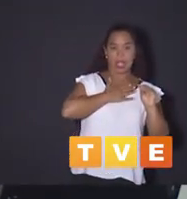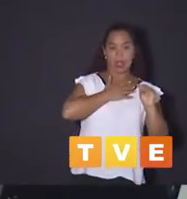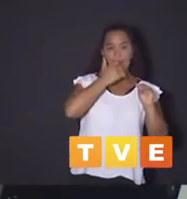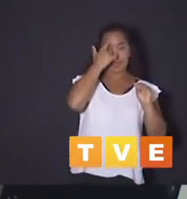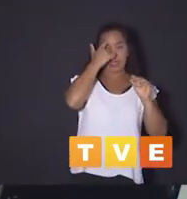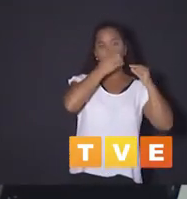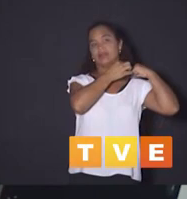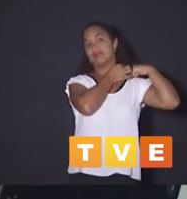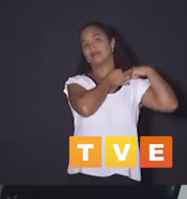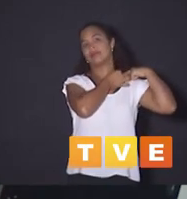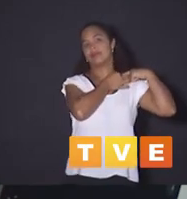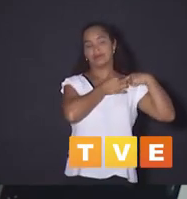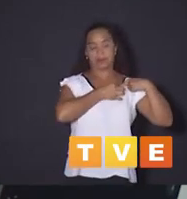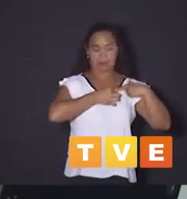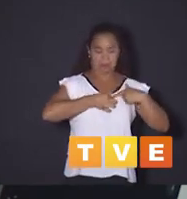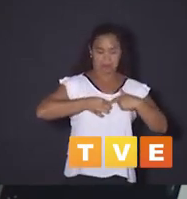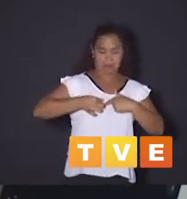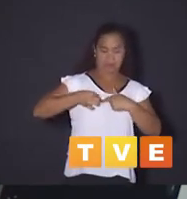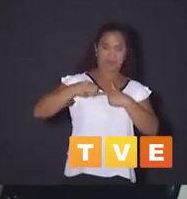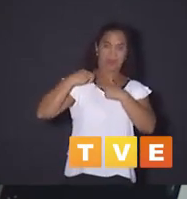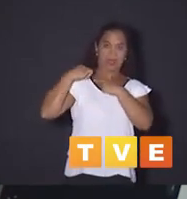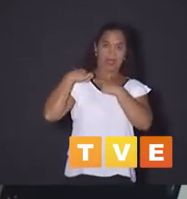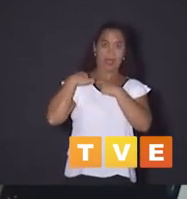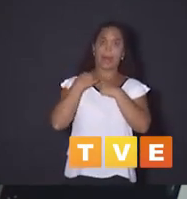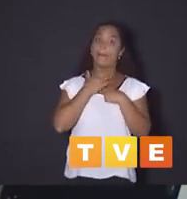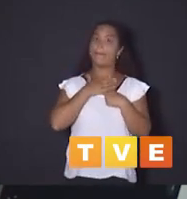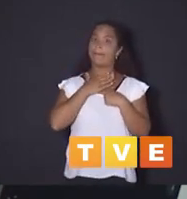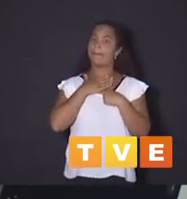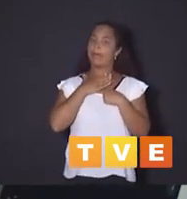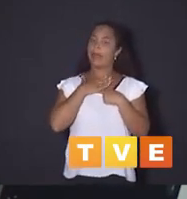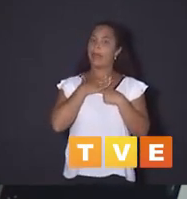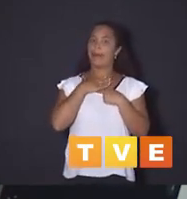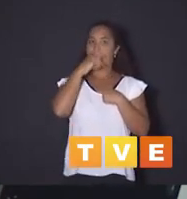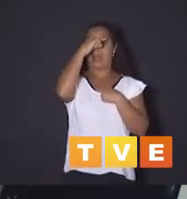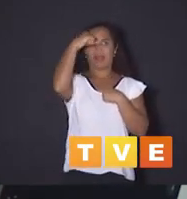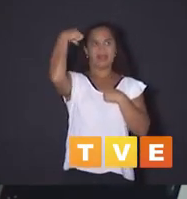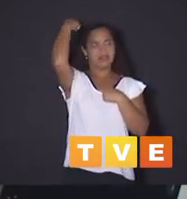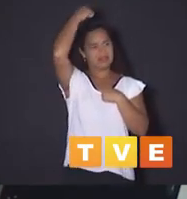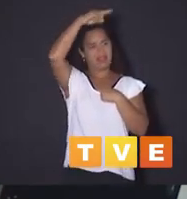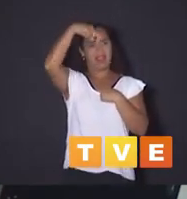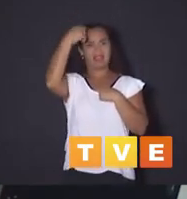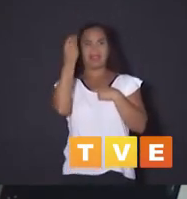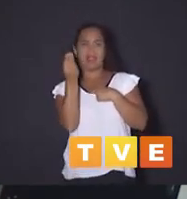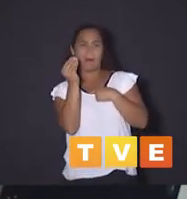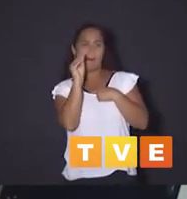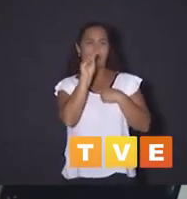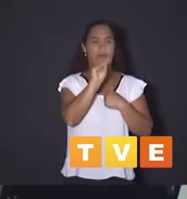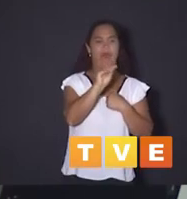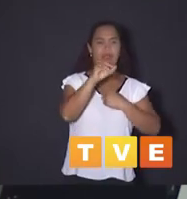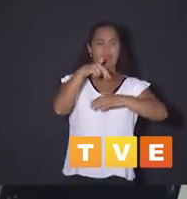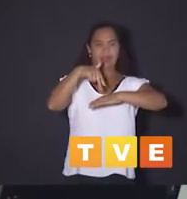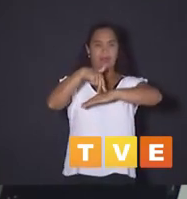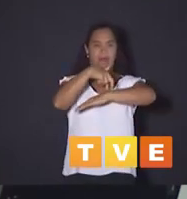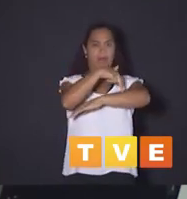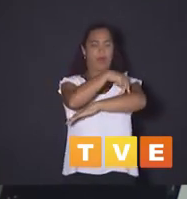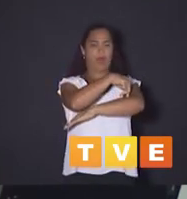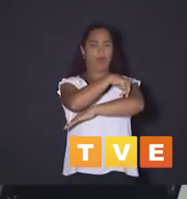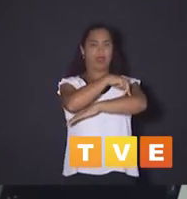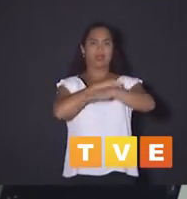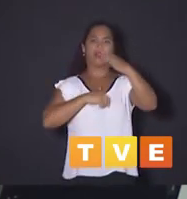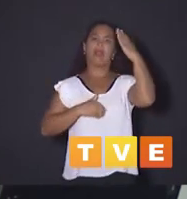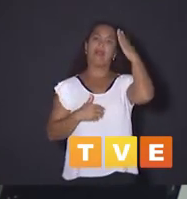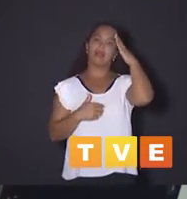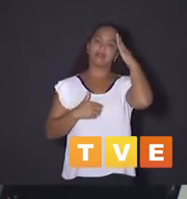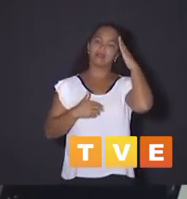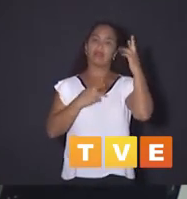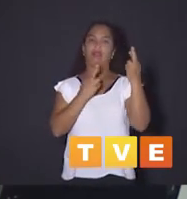minha conta e outros elementos é que para mim são sagrados numa imagem de moda por mais que eu sabe que eu tenho a responsabilidade de